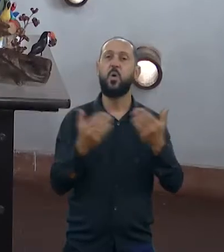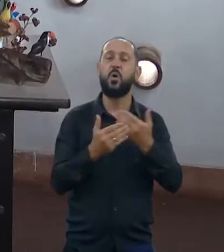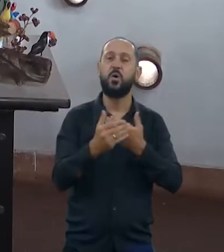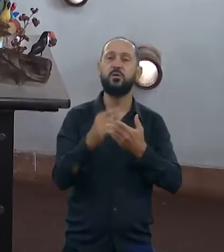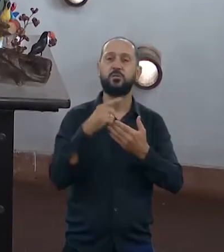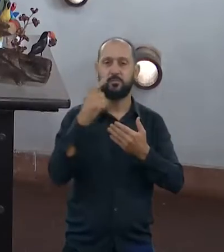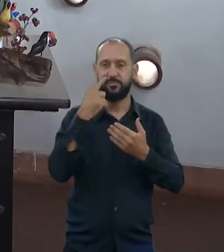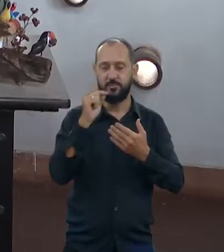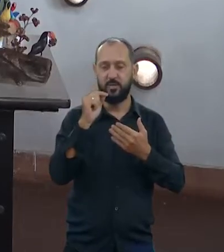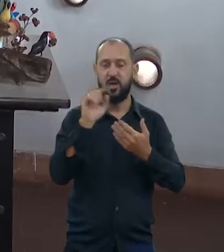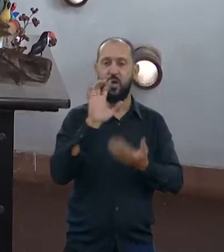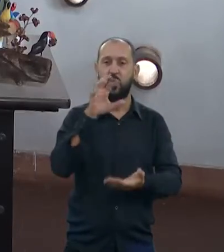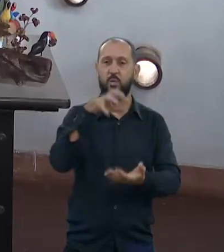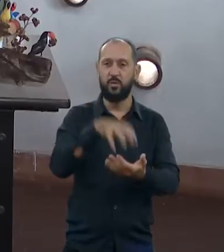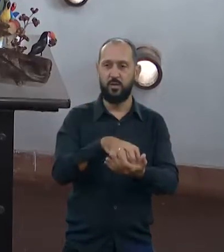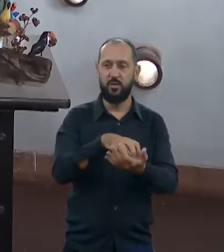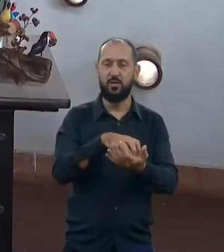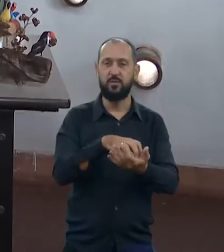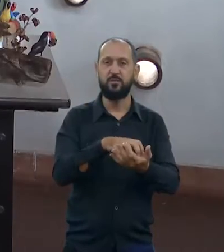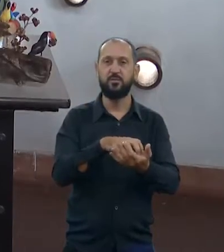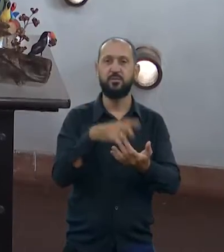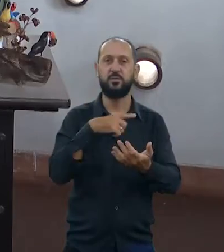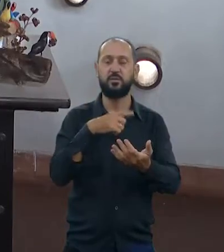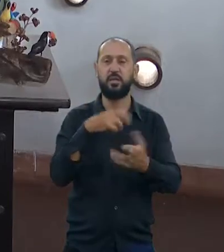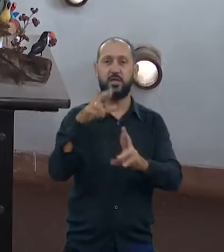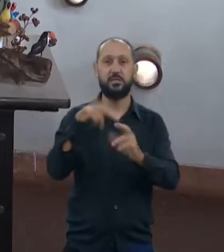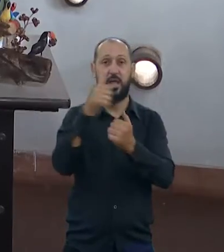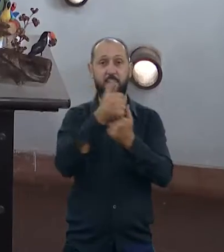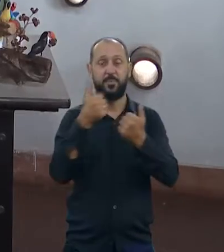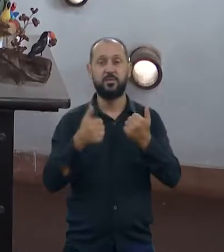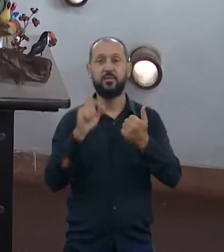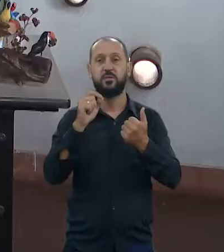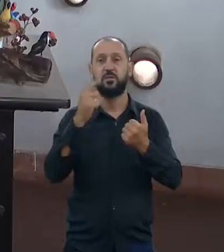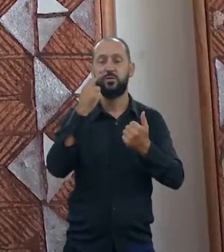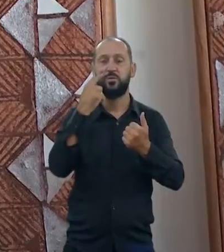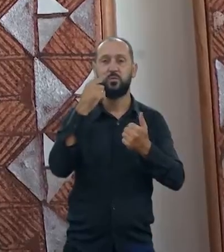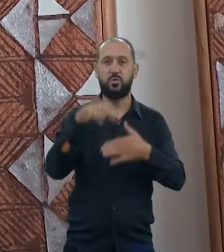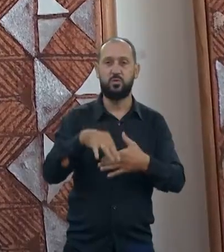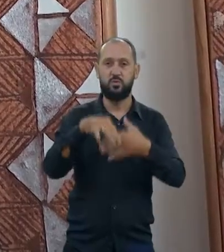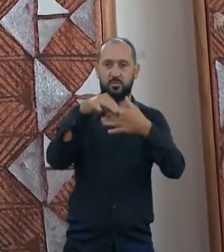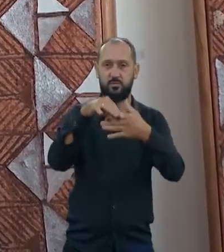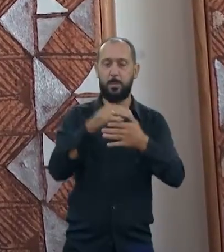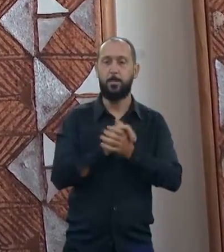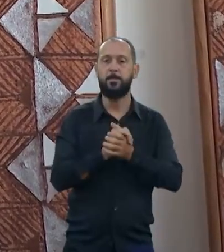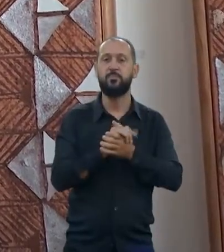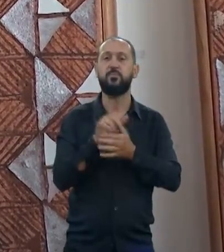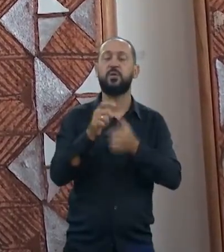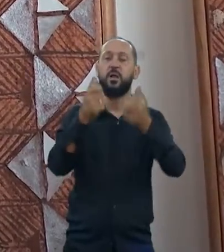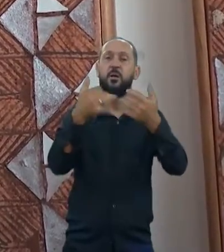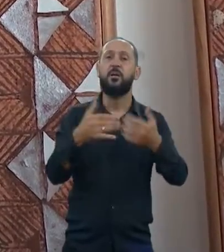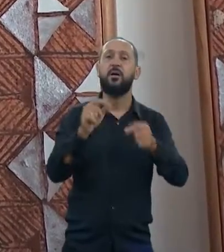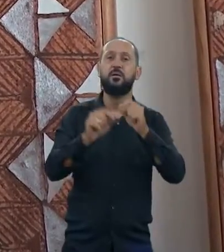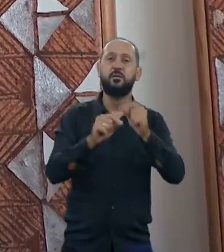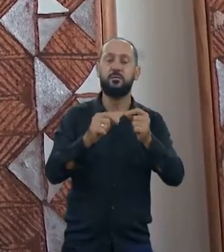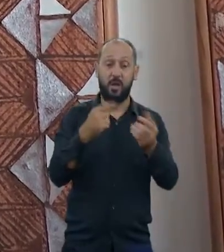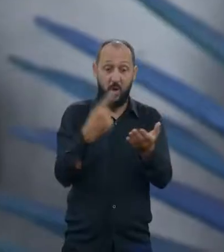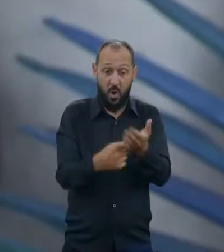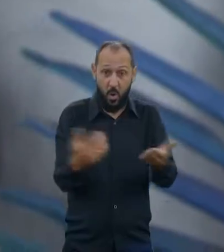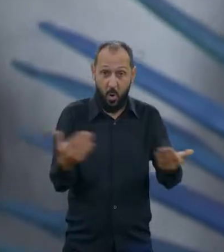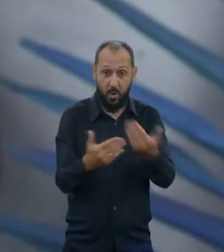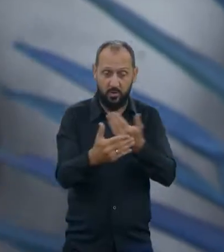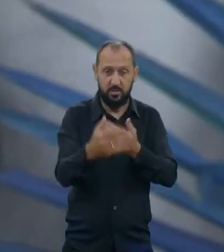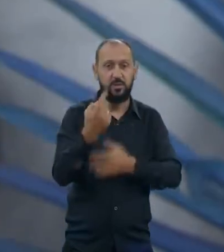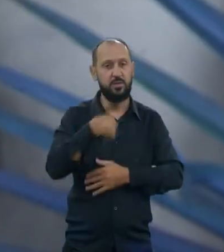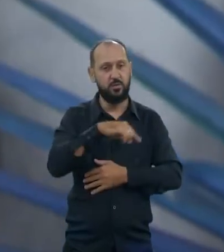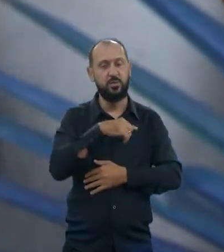hoje, a aldeia Marçal de Souza, ela tem essa representação, né, de um grande líder. O que ele falava está se cumprindo tudo hoje,